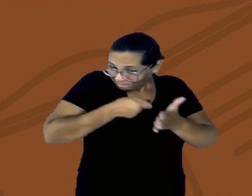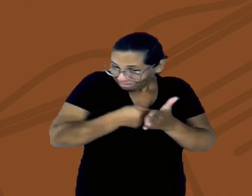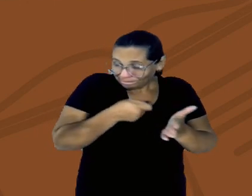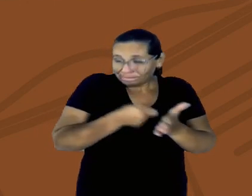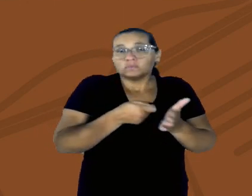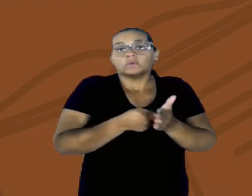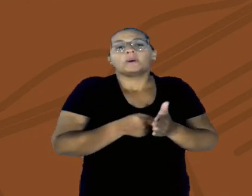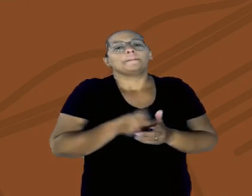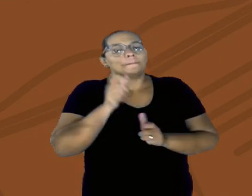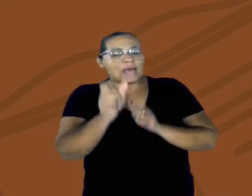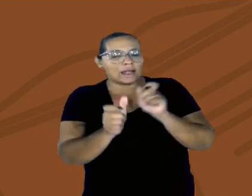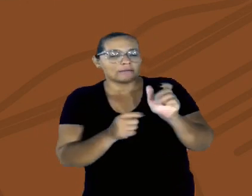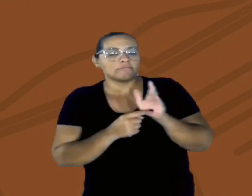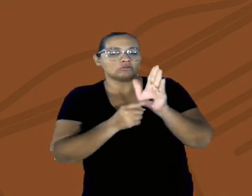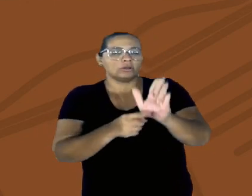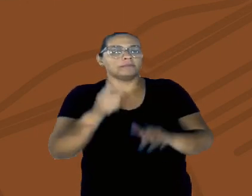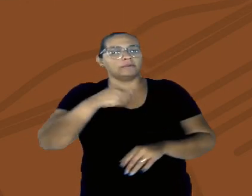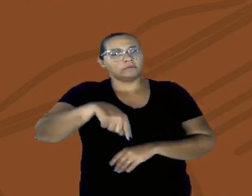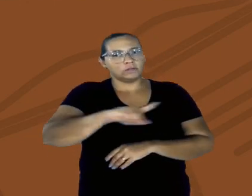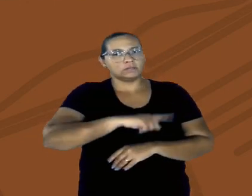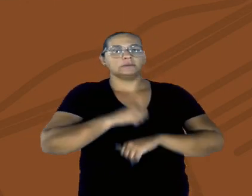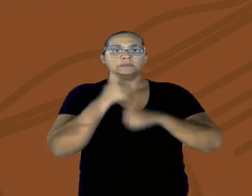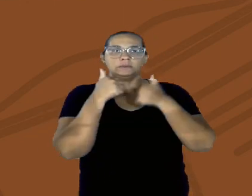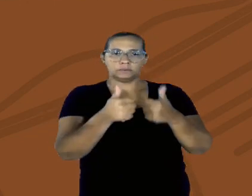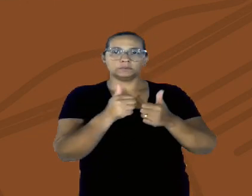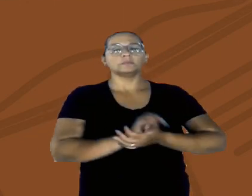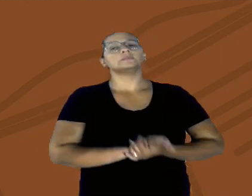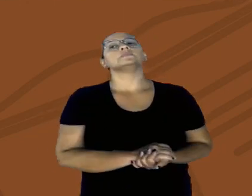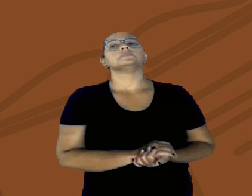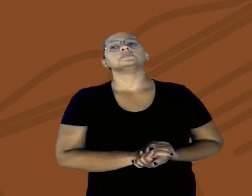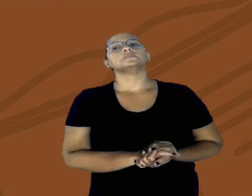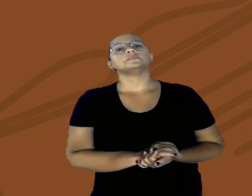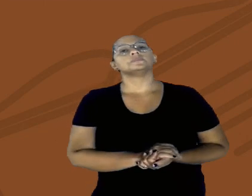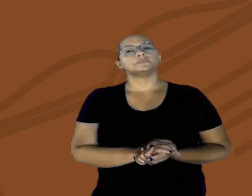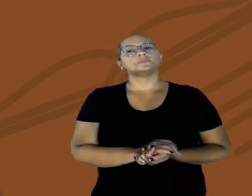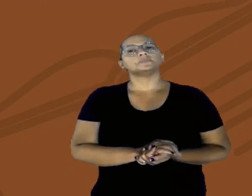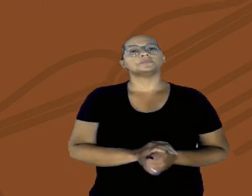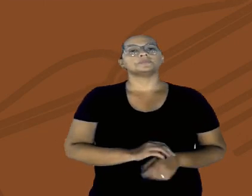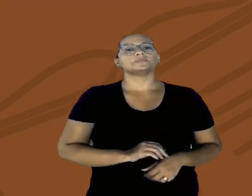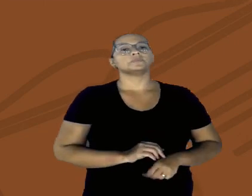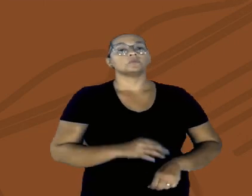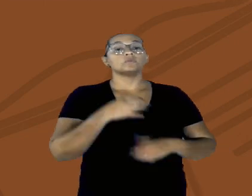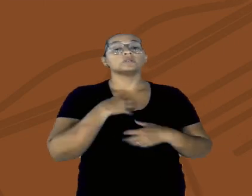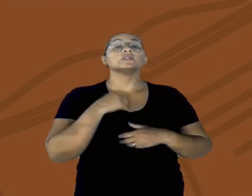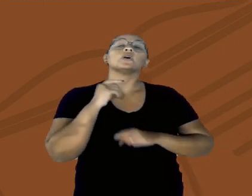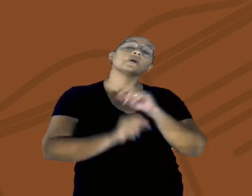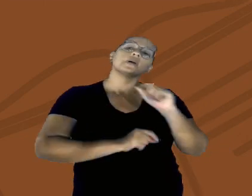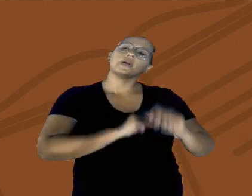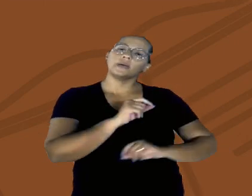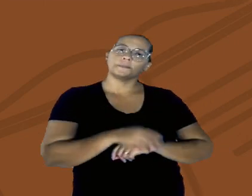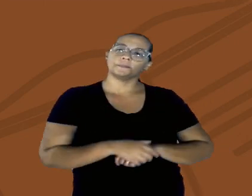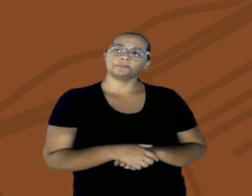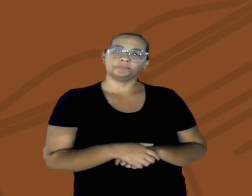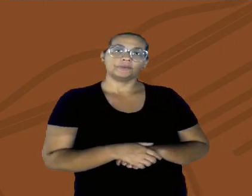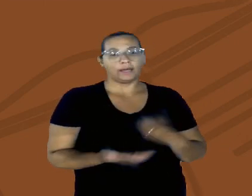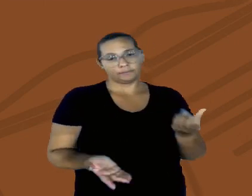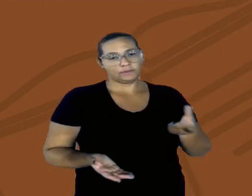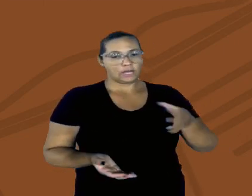nós destacarmos. Ok? Ok. Além disso, tem como também sintoma um